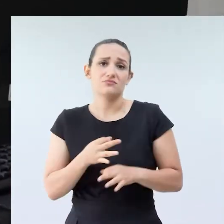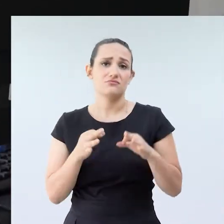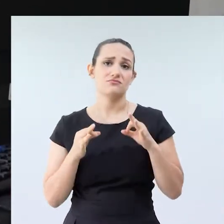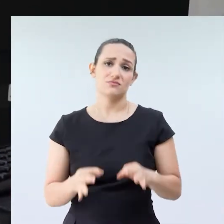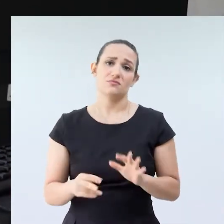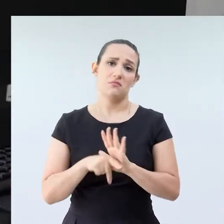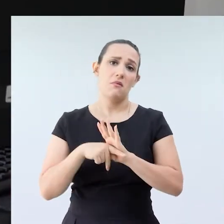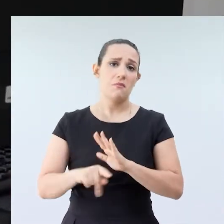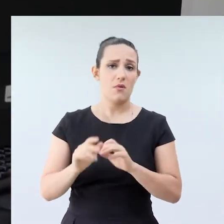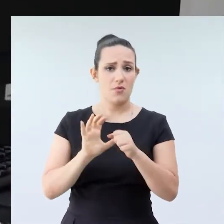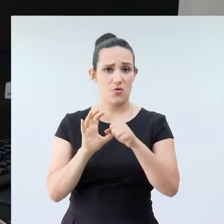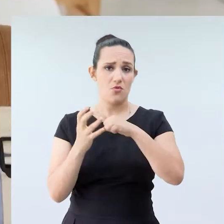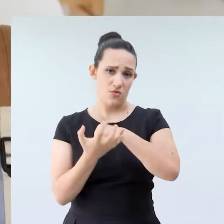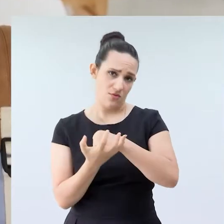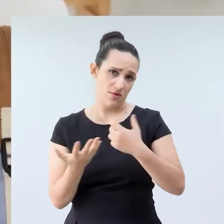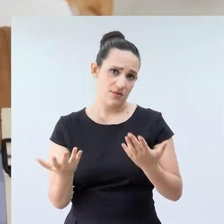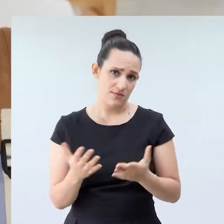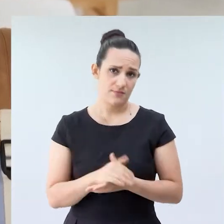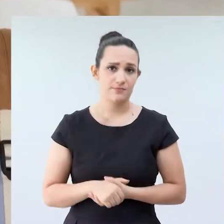para o coronavírus?